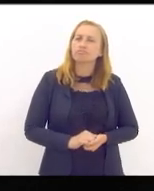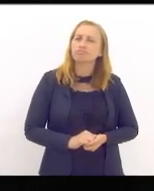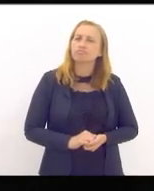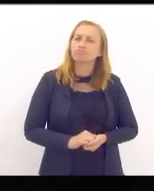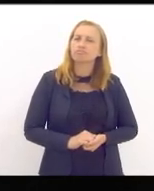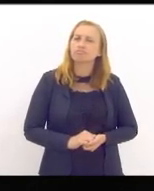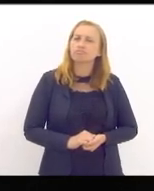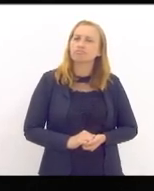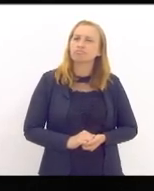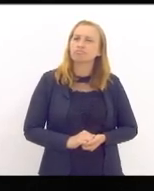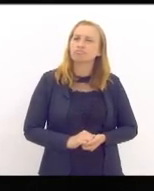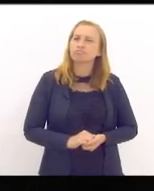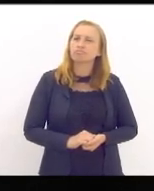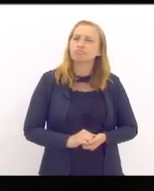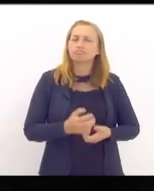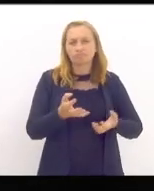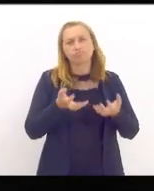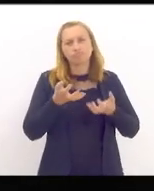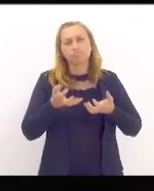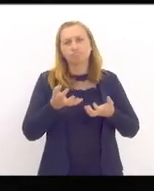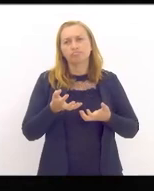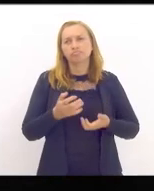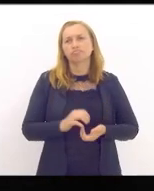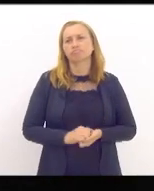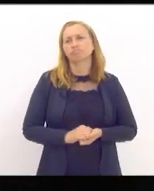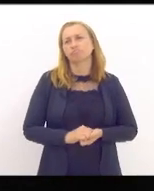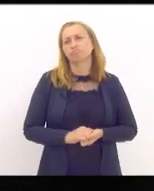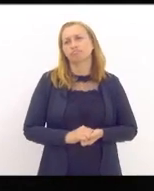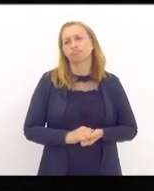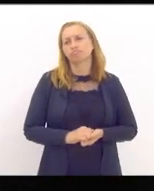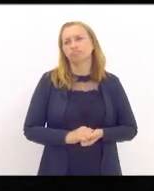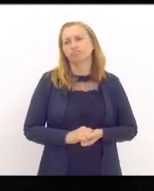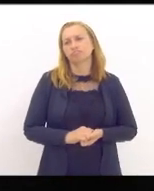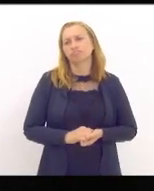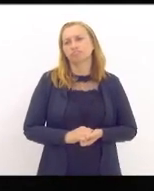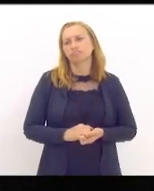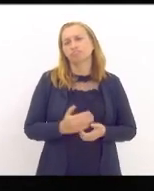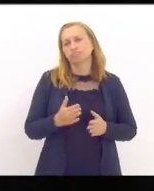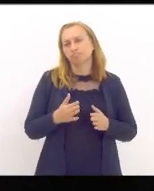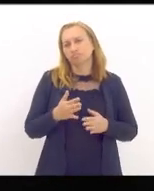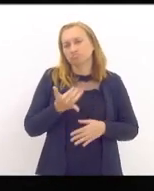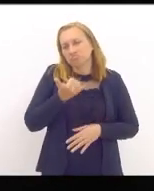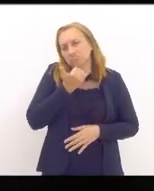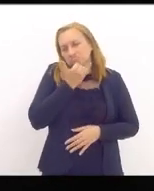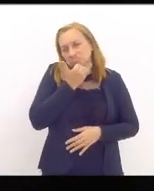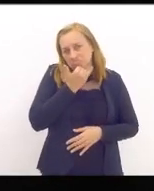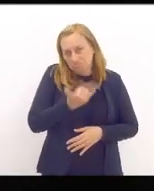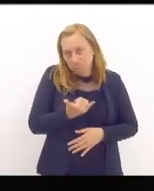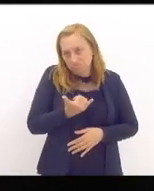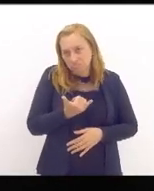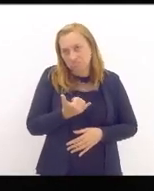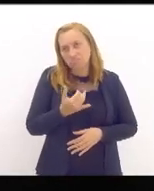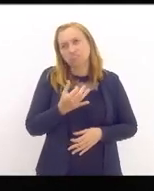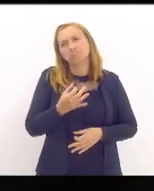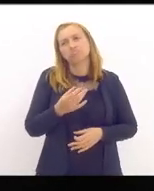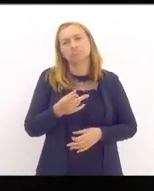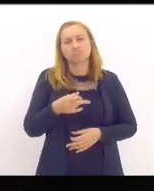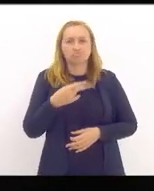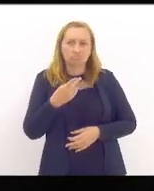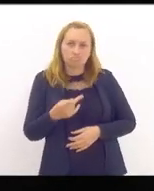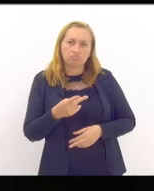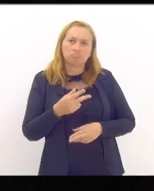o que está se pretendendo E aí que me perdoe a justificativa